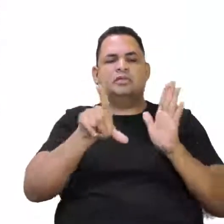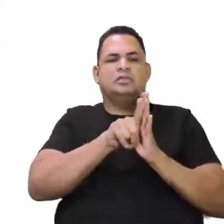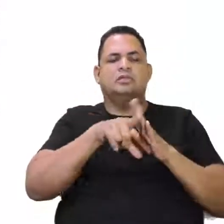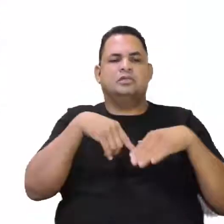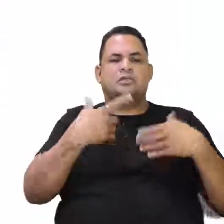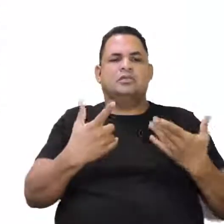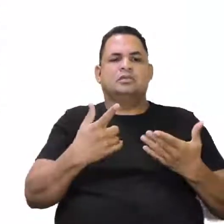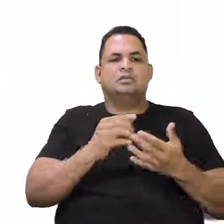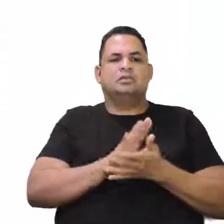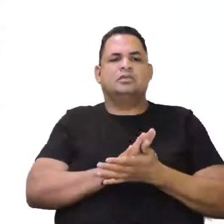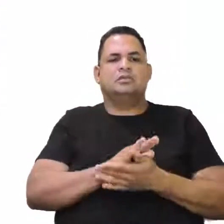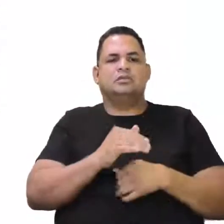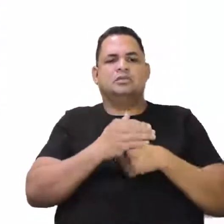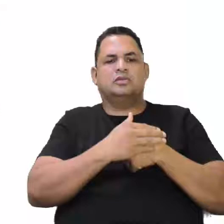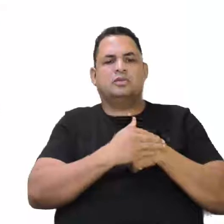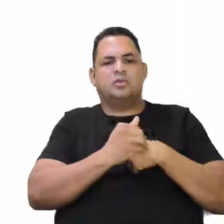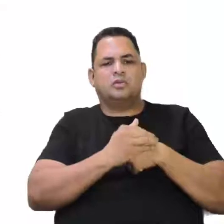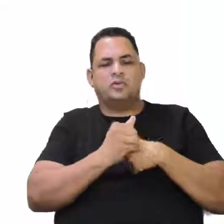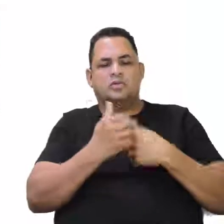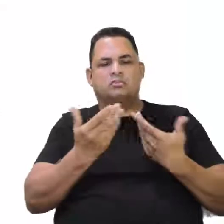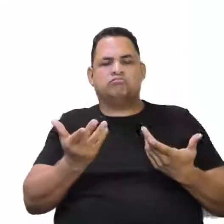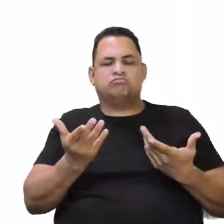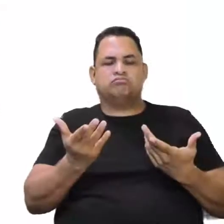né? Estar ali